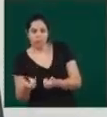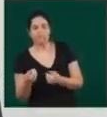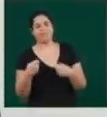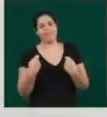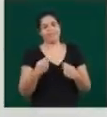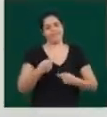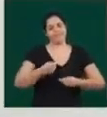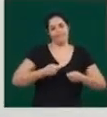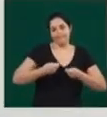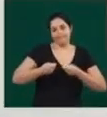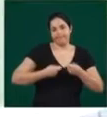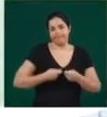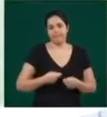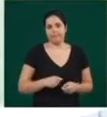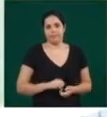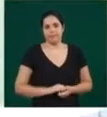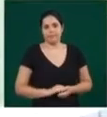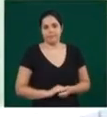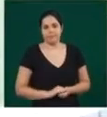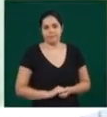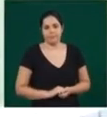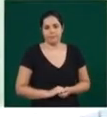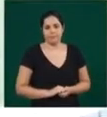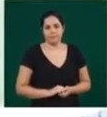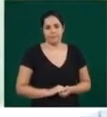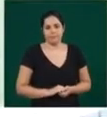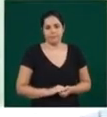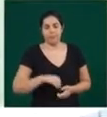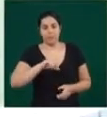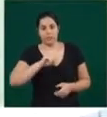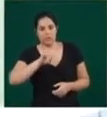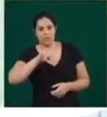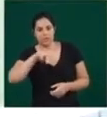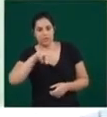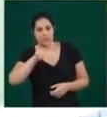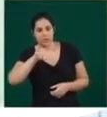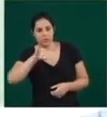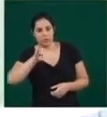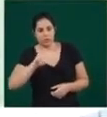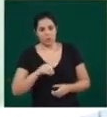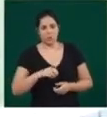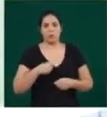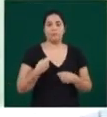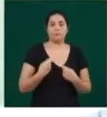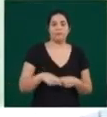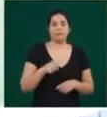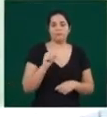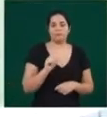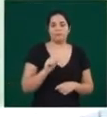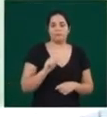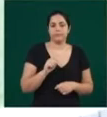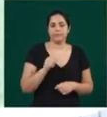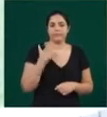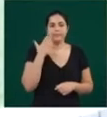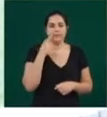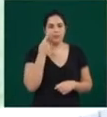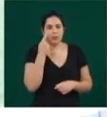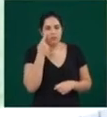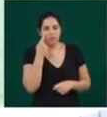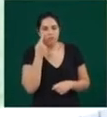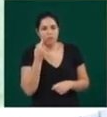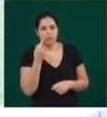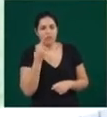gestão é fundamental. Cabe ao síndico, como administrador e gestor das finanças do condomínio, saber sobre qual é a